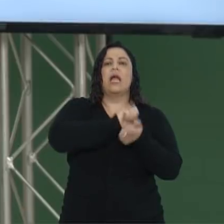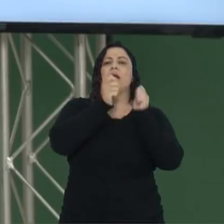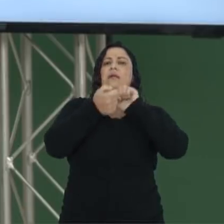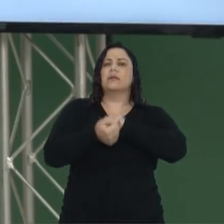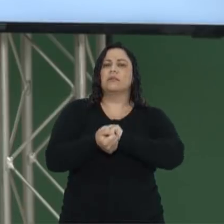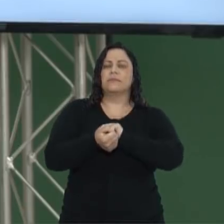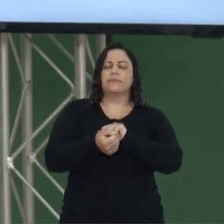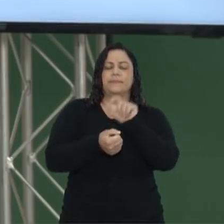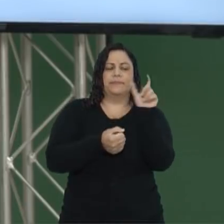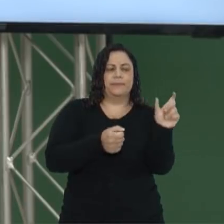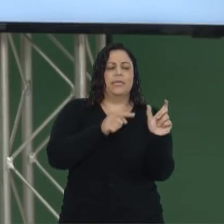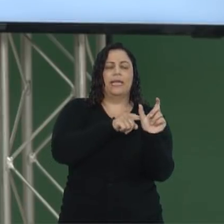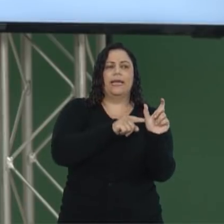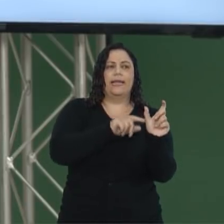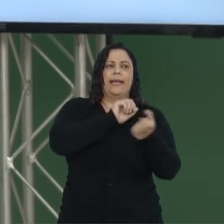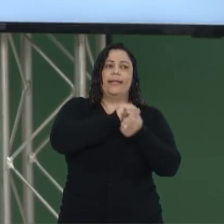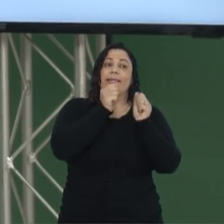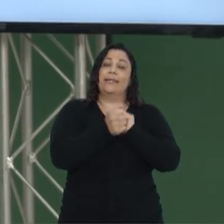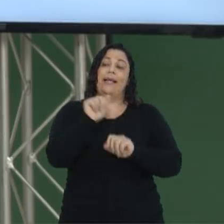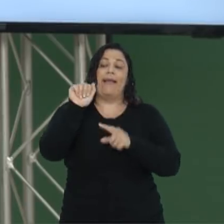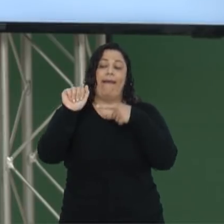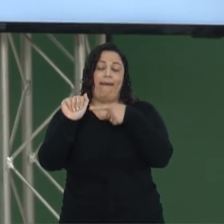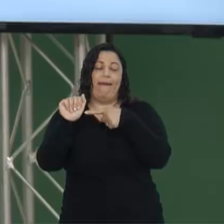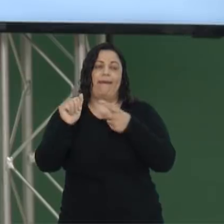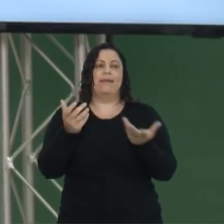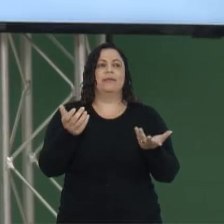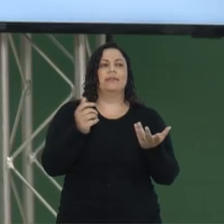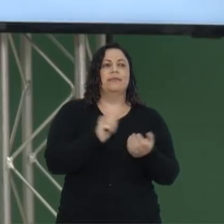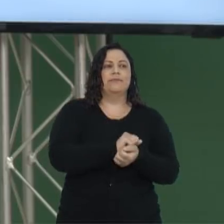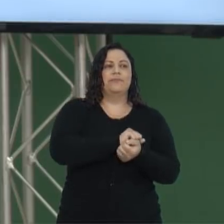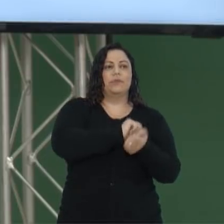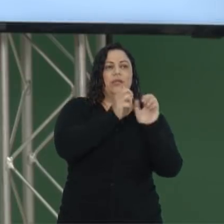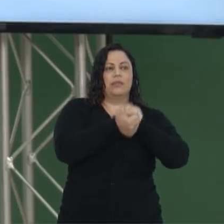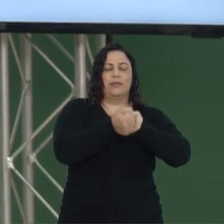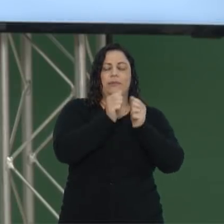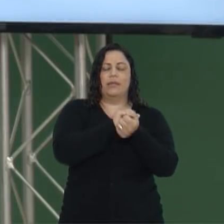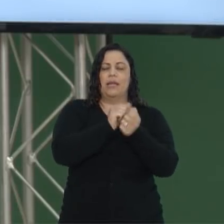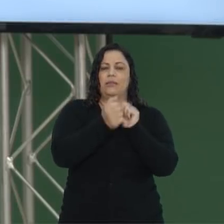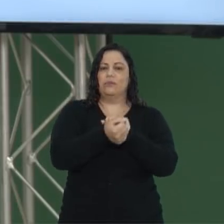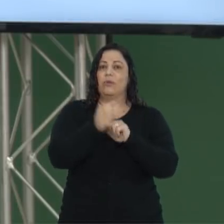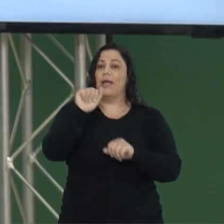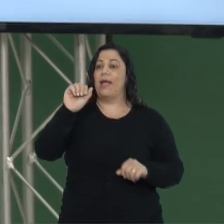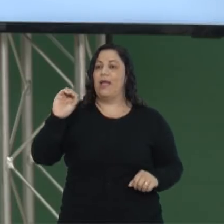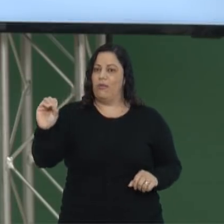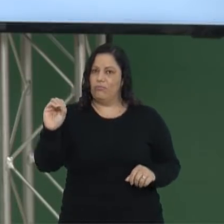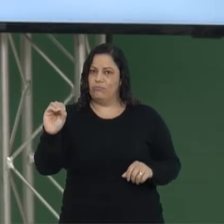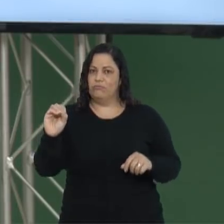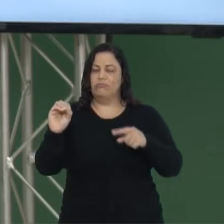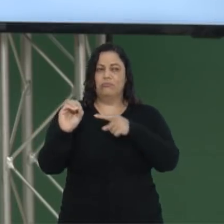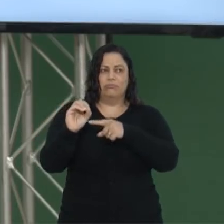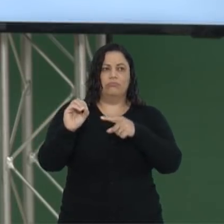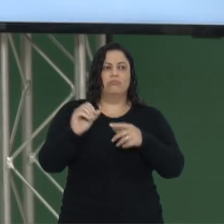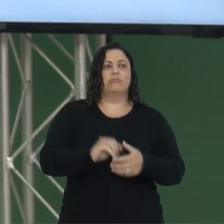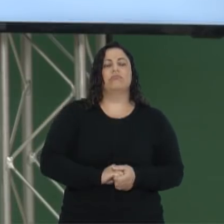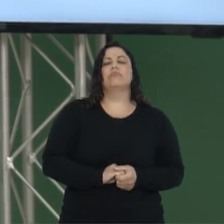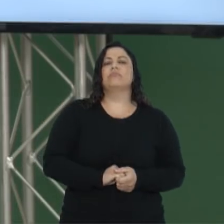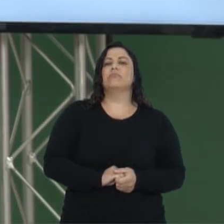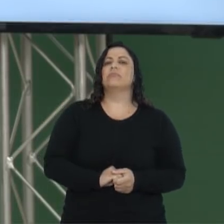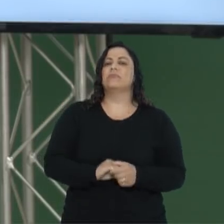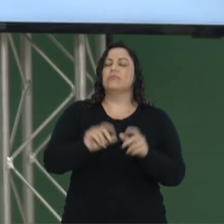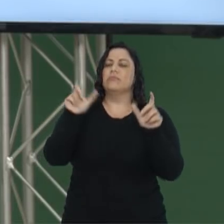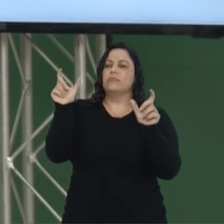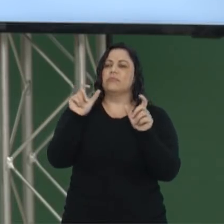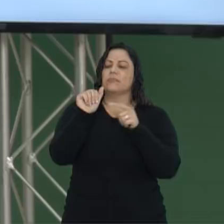adaptados a alguma coisa, adaptados a alguma coisa de novo. Tem a crase aqui e tem aqui o. Então